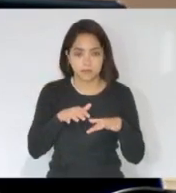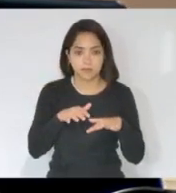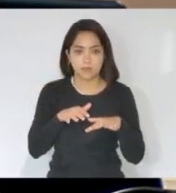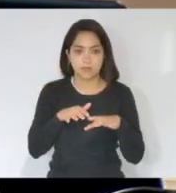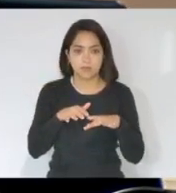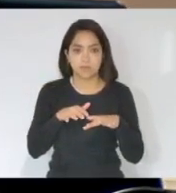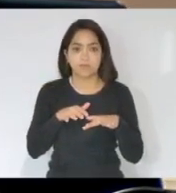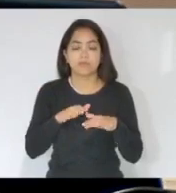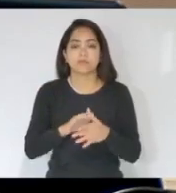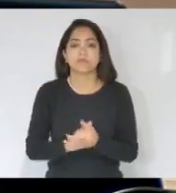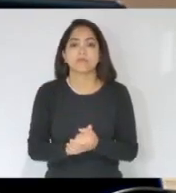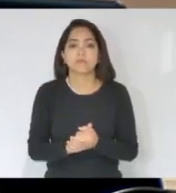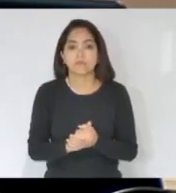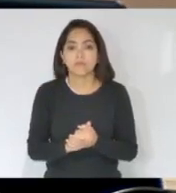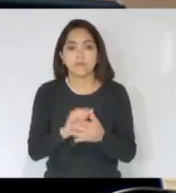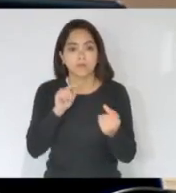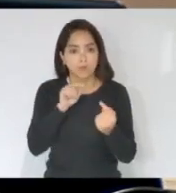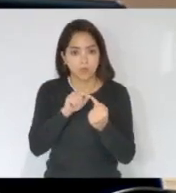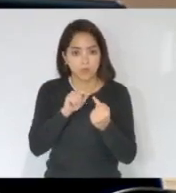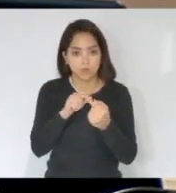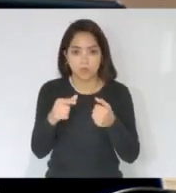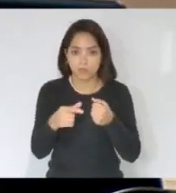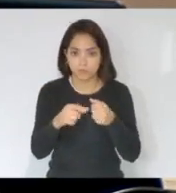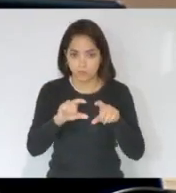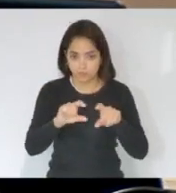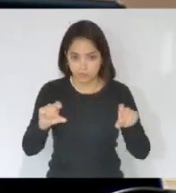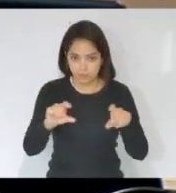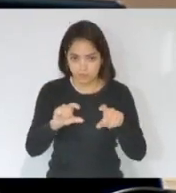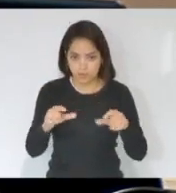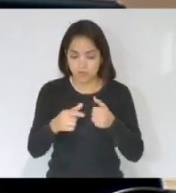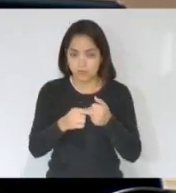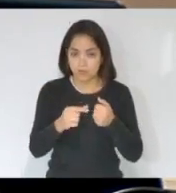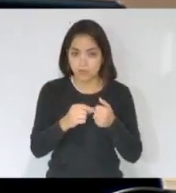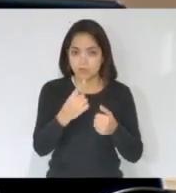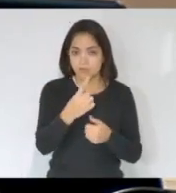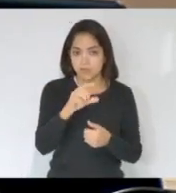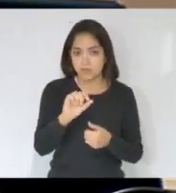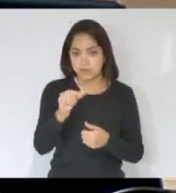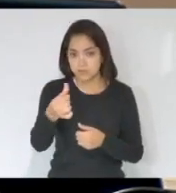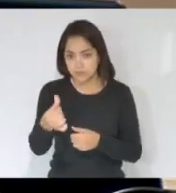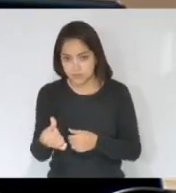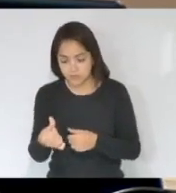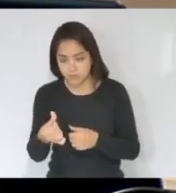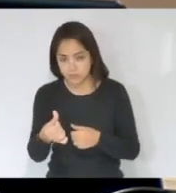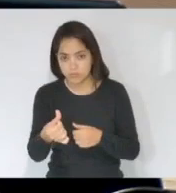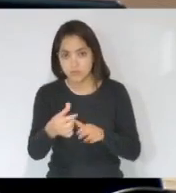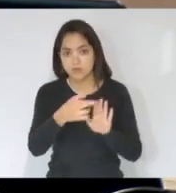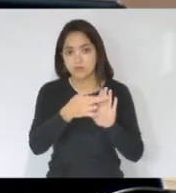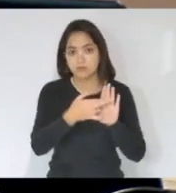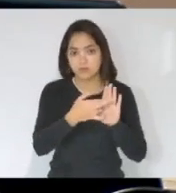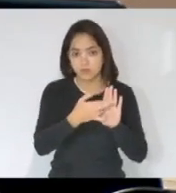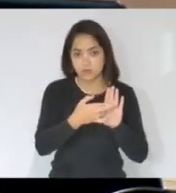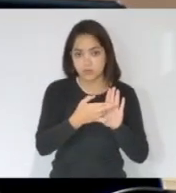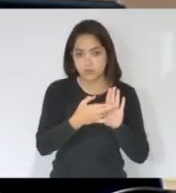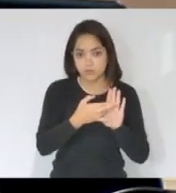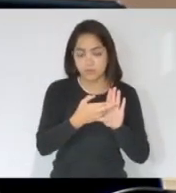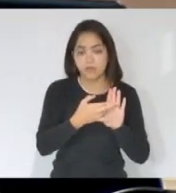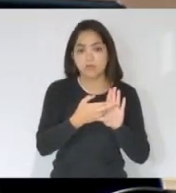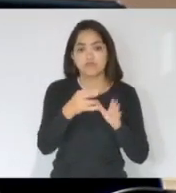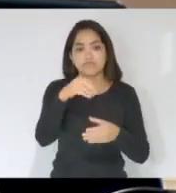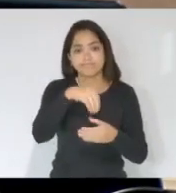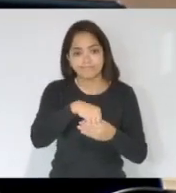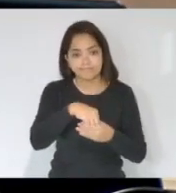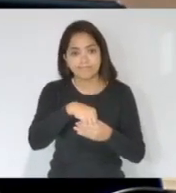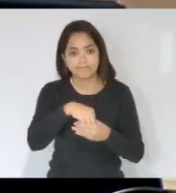que, em consonância com o parágrafo 1º do artigo 106 do Regimento Interno, o senhor